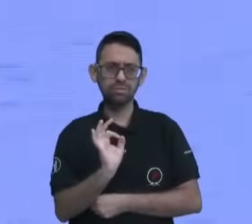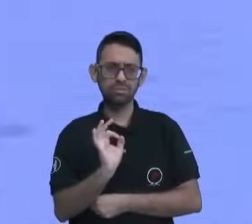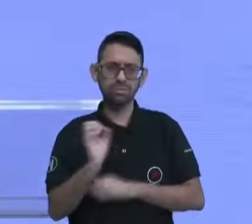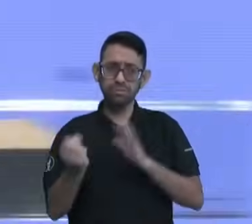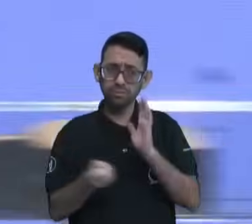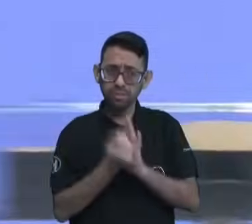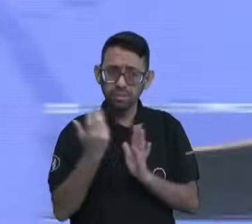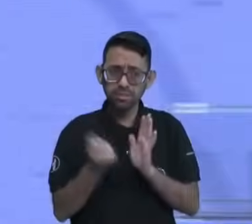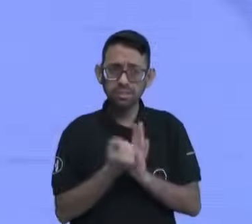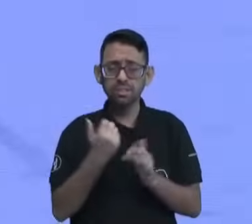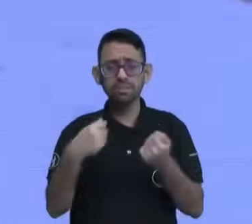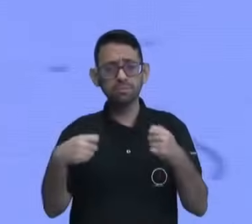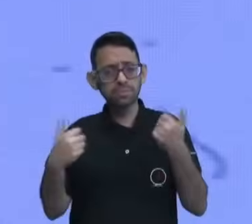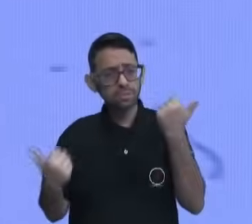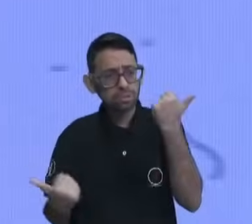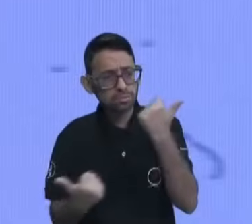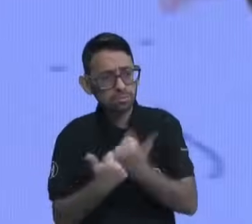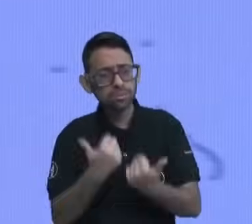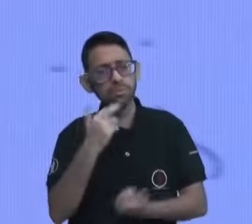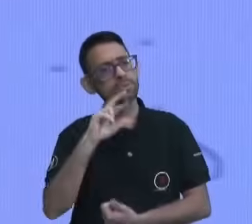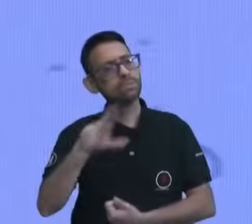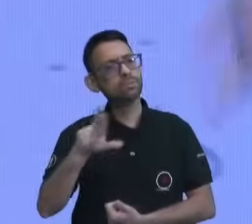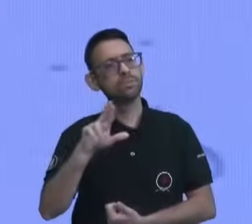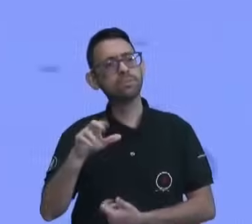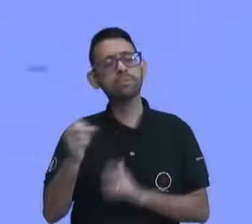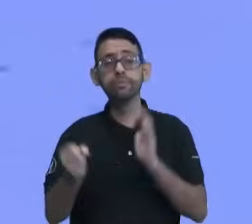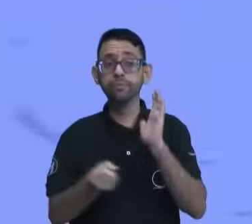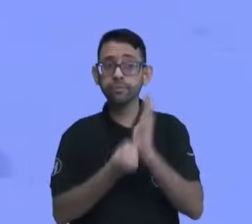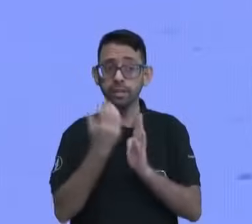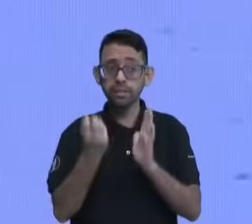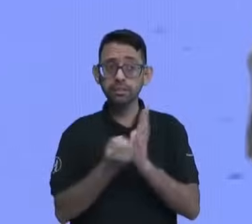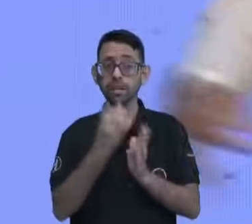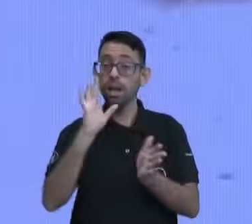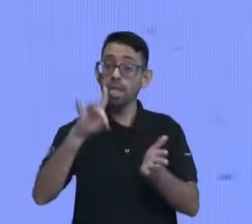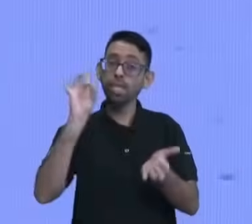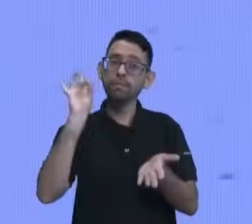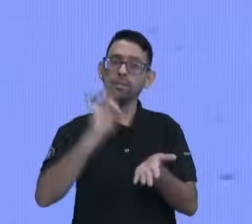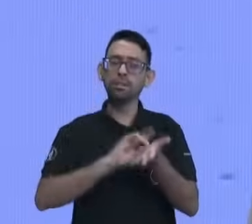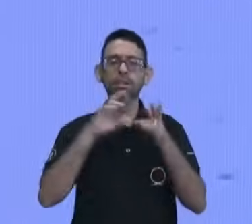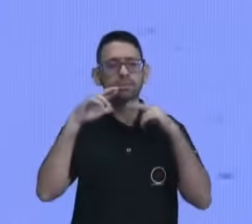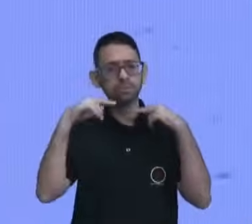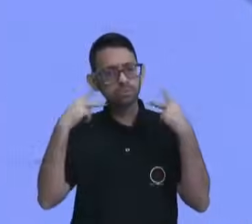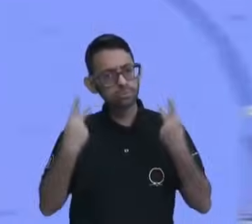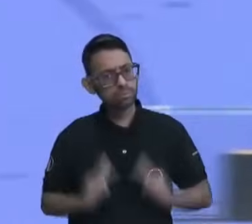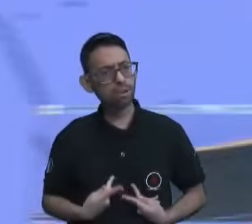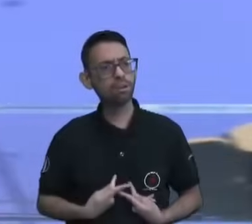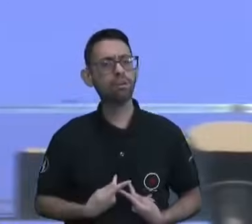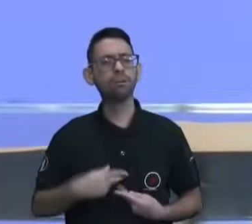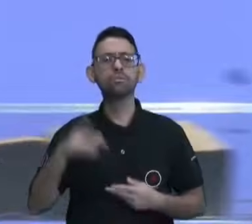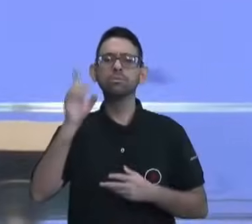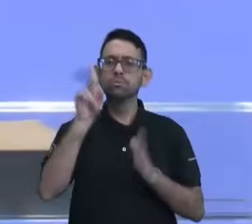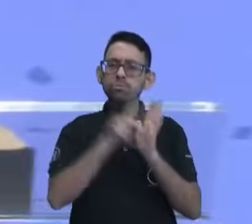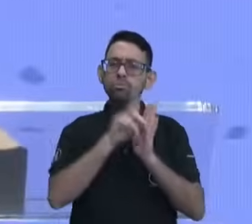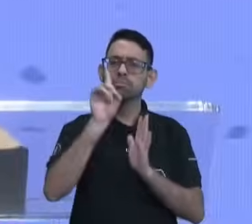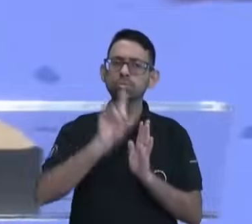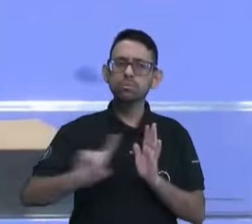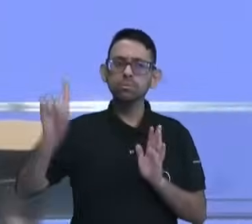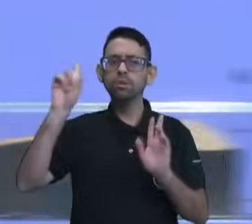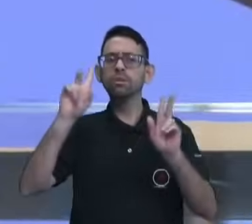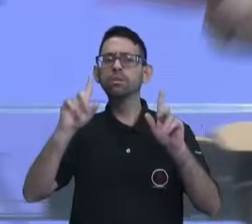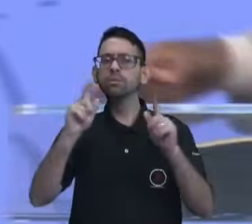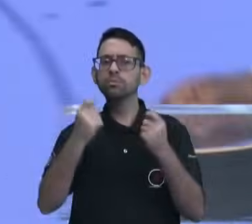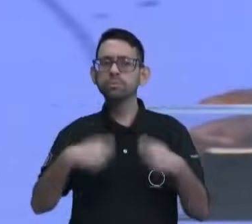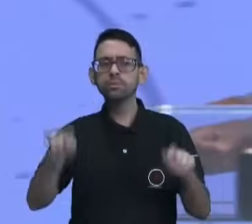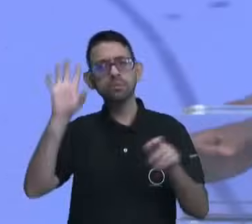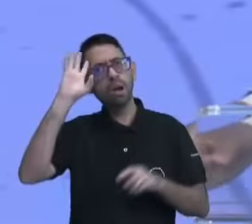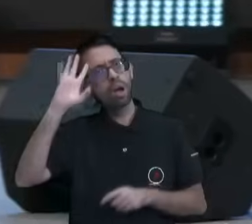a verdade fundamental de Deus para o homem não precisa de teorias teológicas